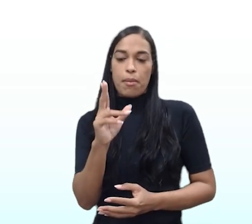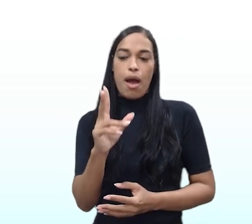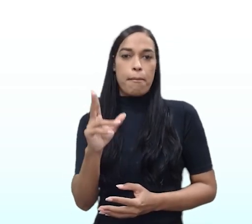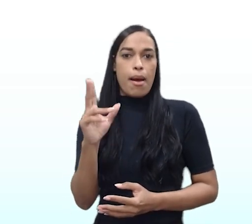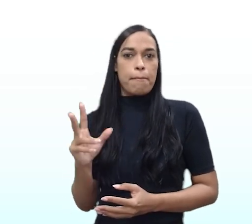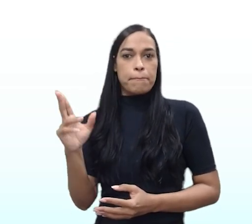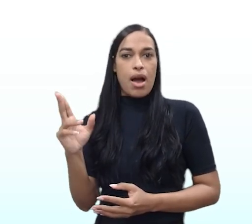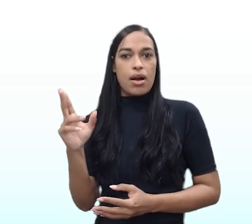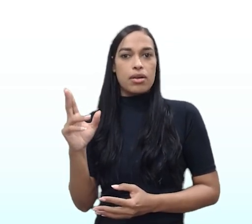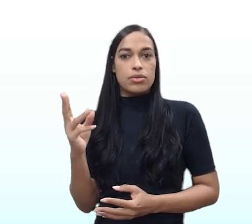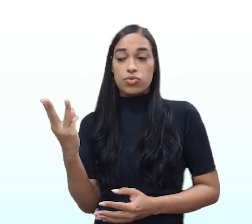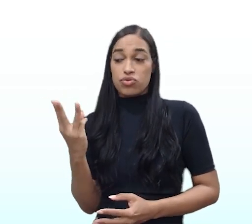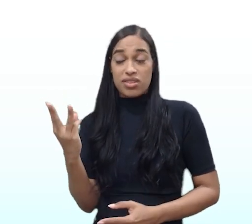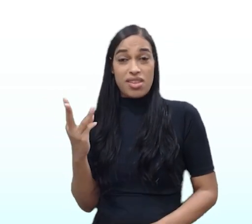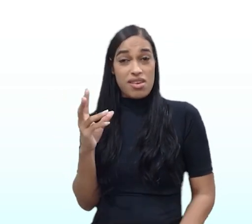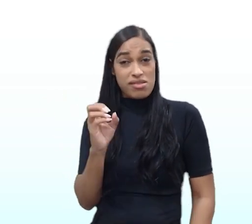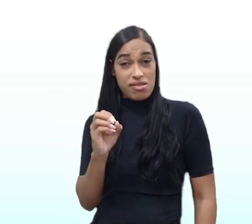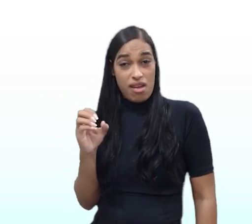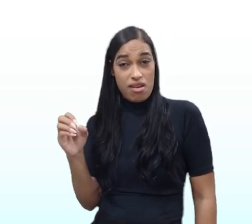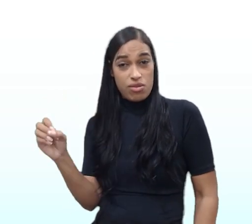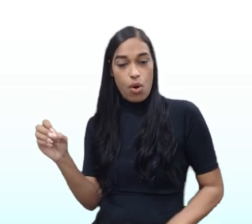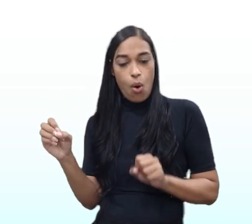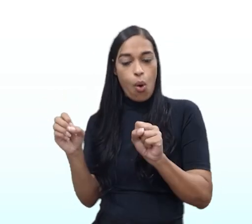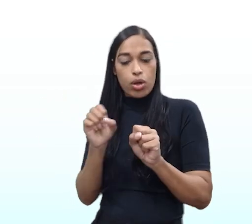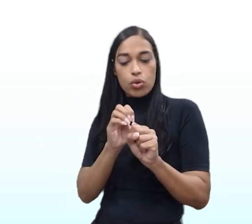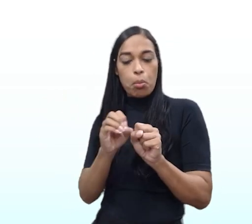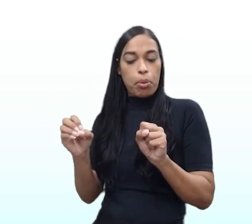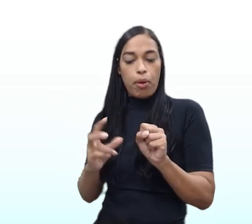do 2.000, corta os 3 zeros do